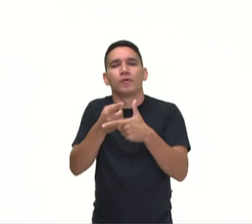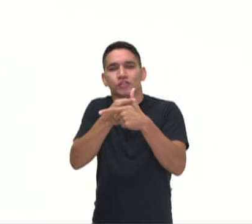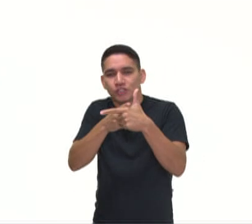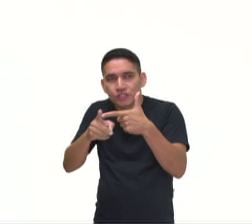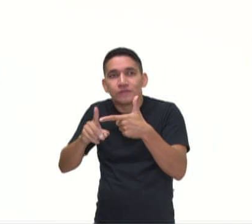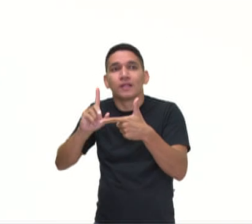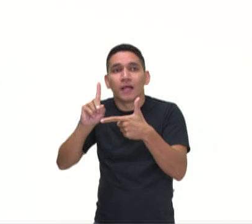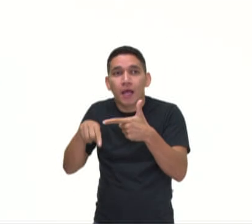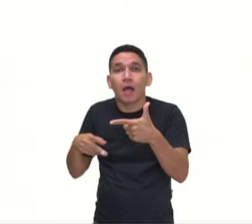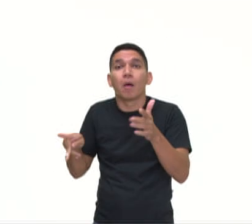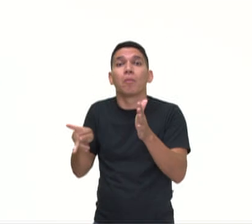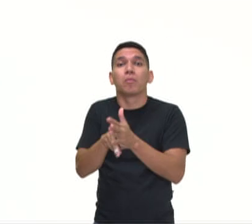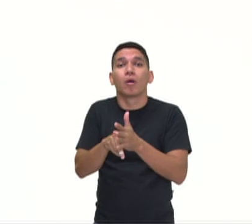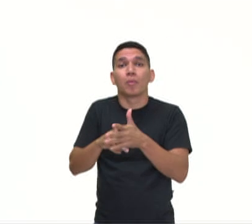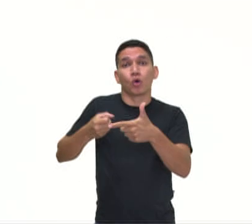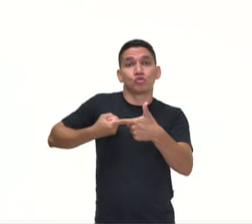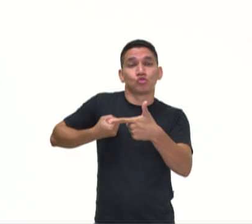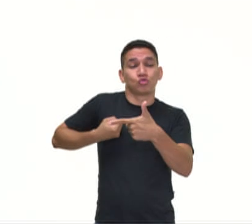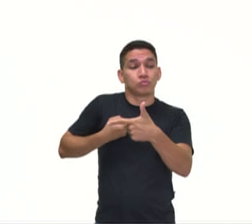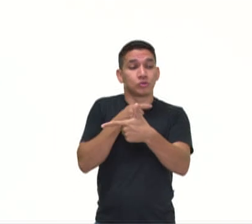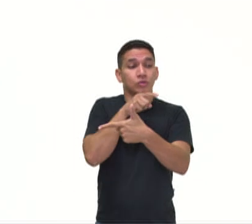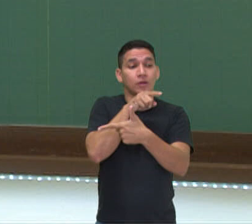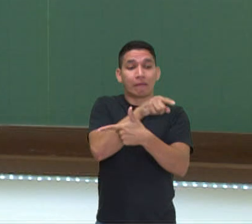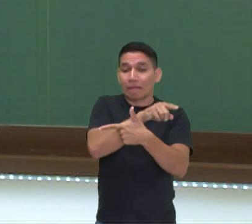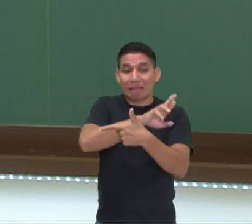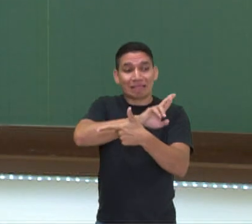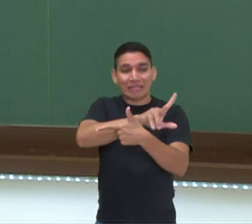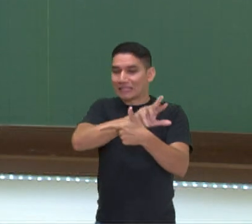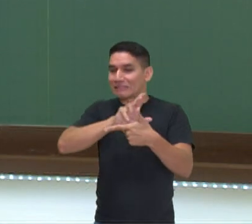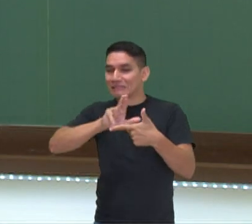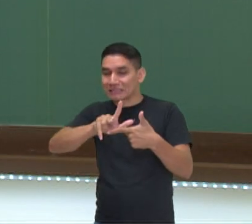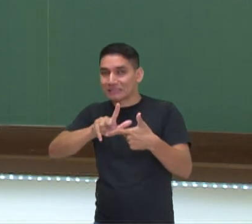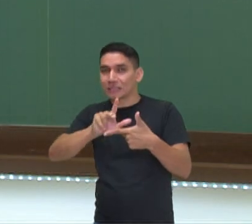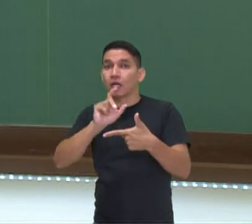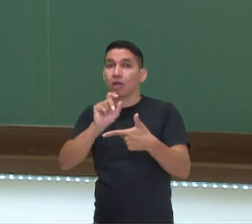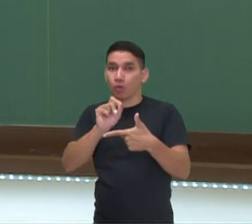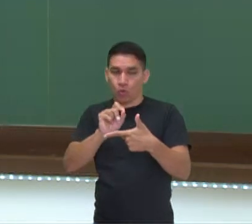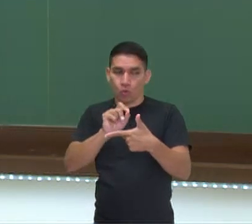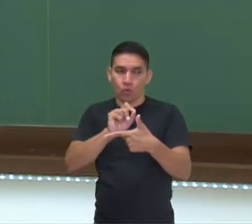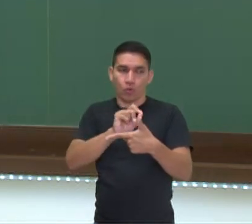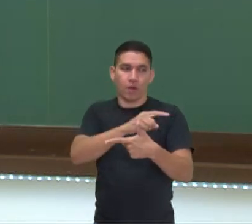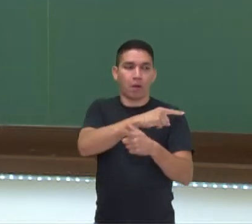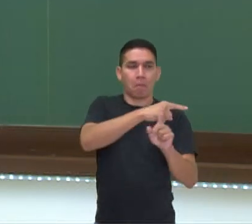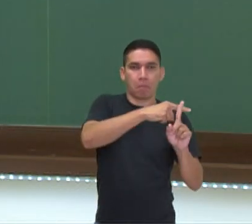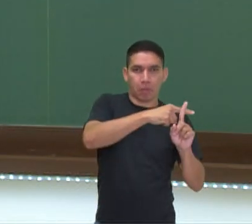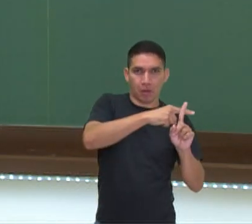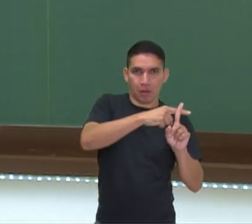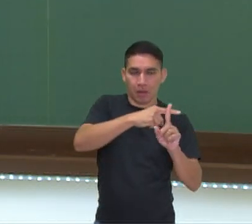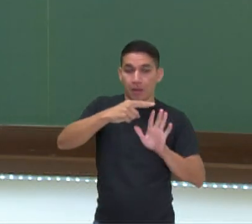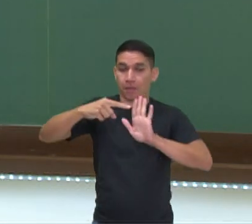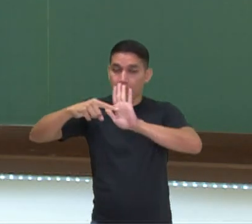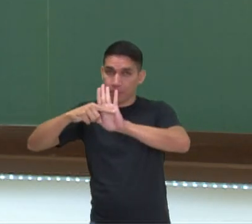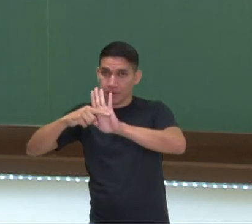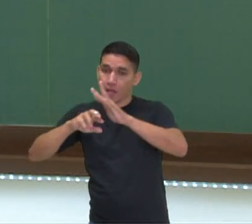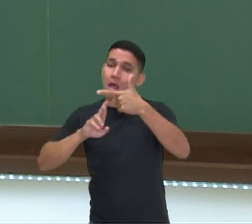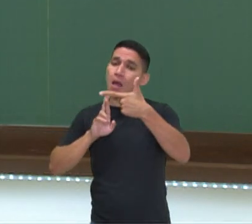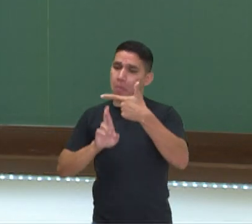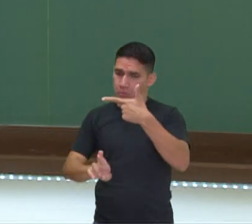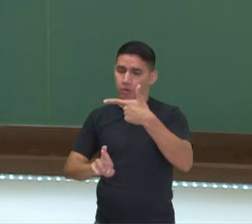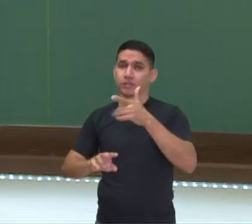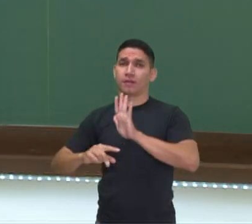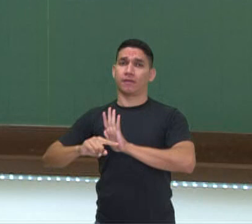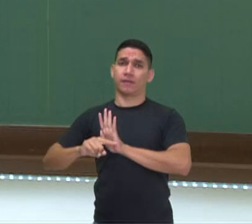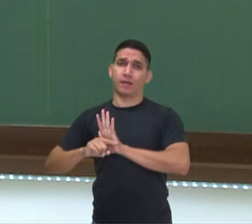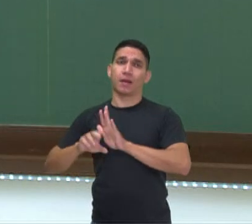dois valores com sinais diferentes resultados vai ficar negativo e aqui